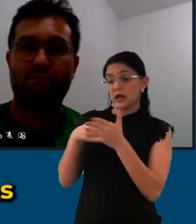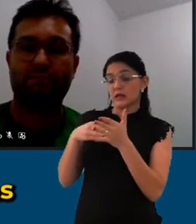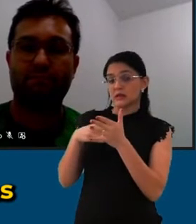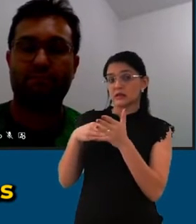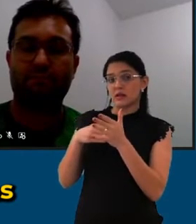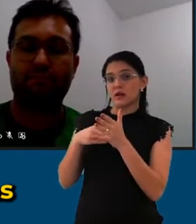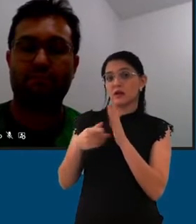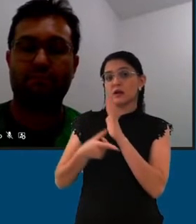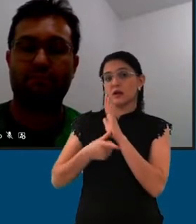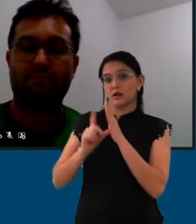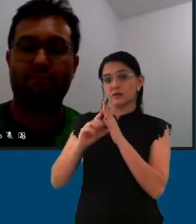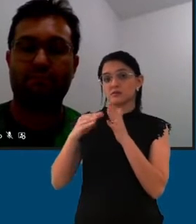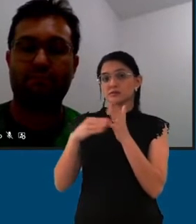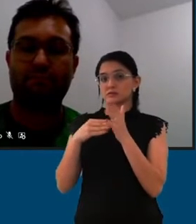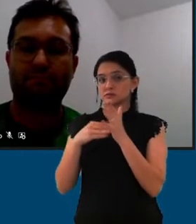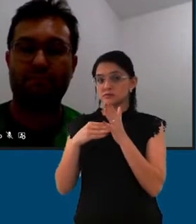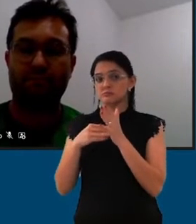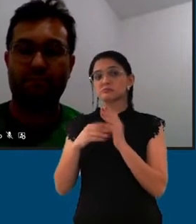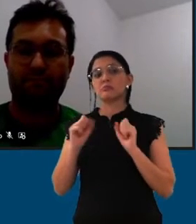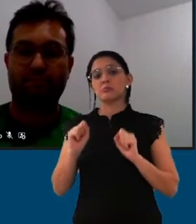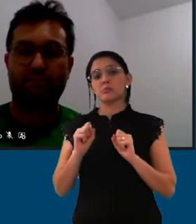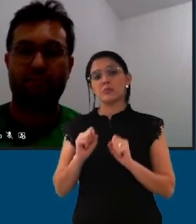as exigências,